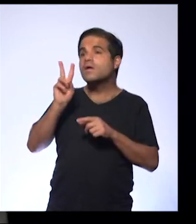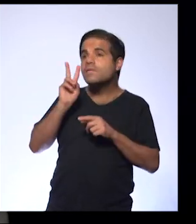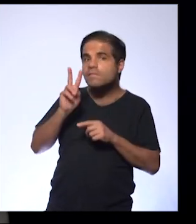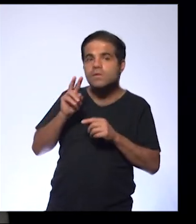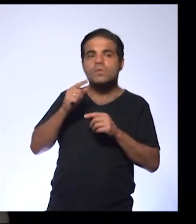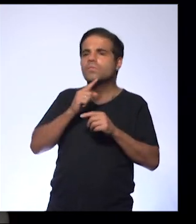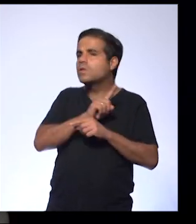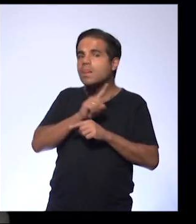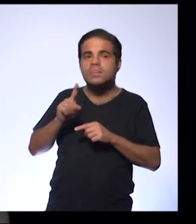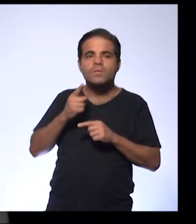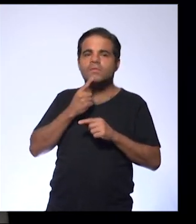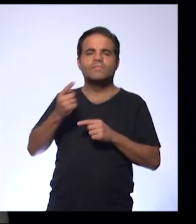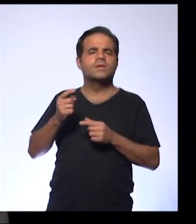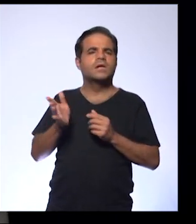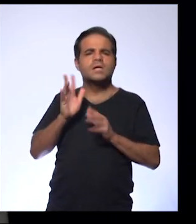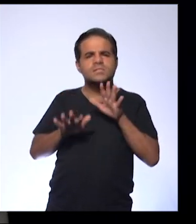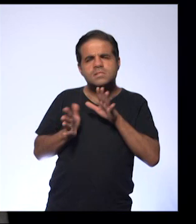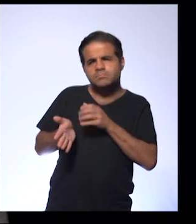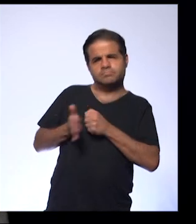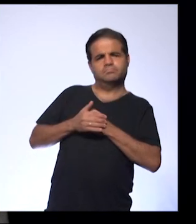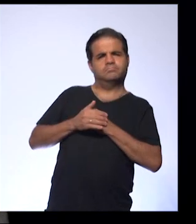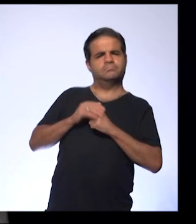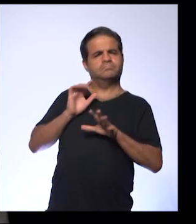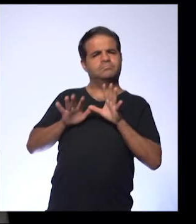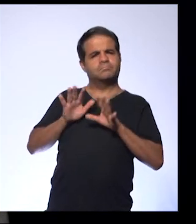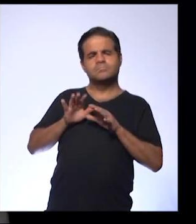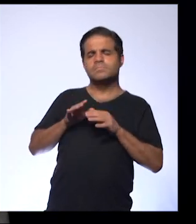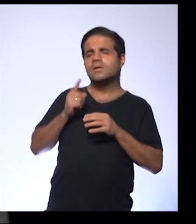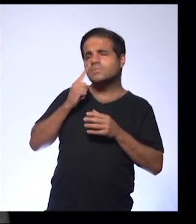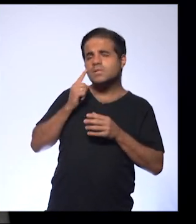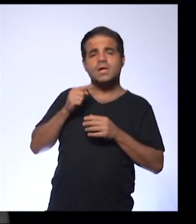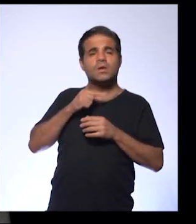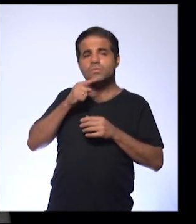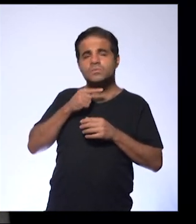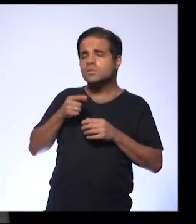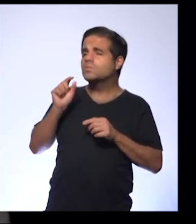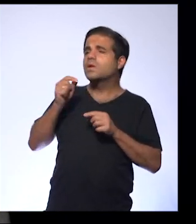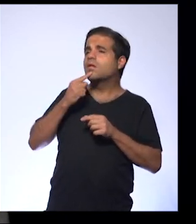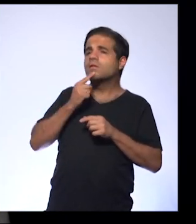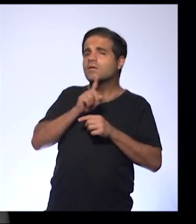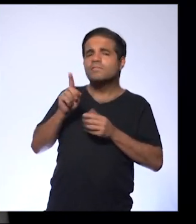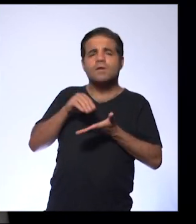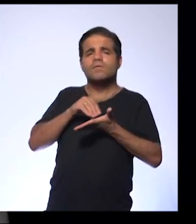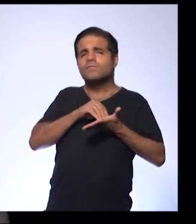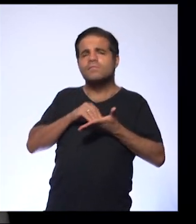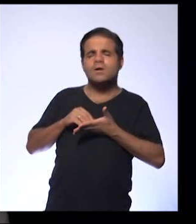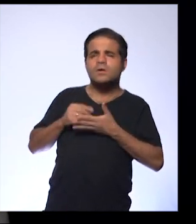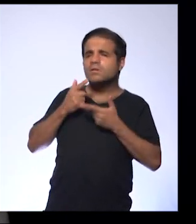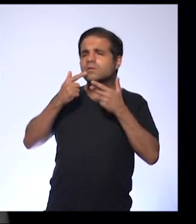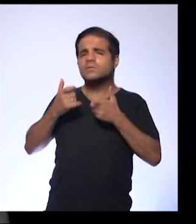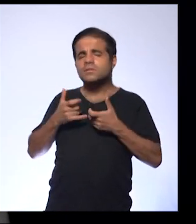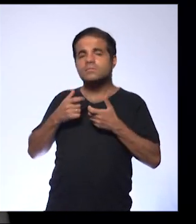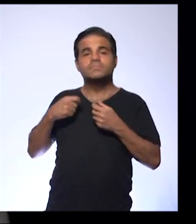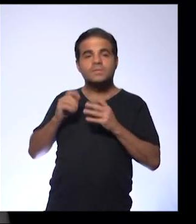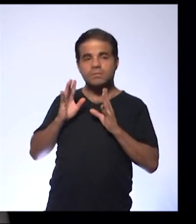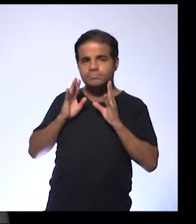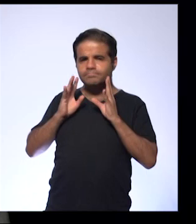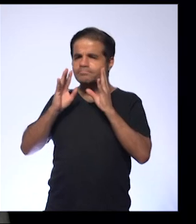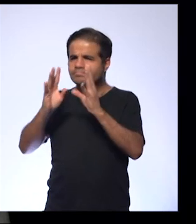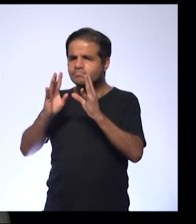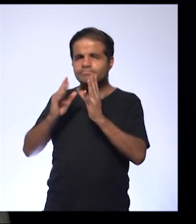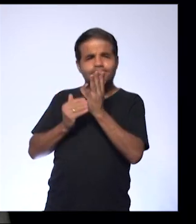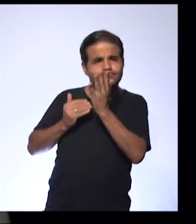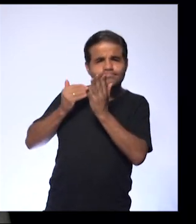elas não estão dizendo. E para ouvir o que as pessoas não estão dizendo, nós precisamos colocar a nossa